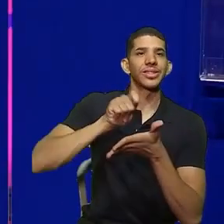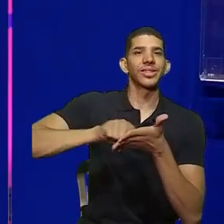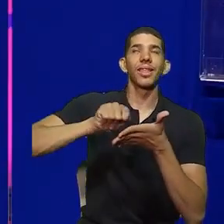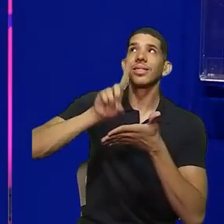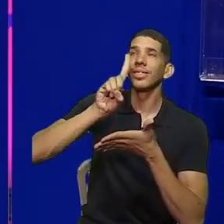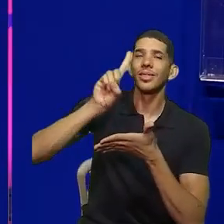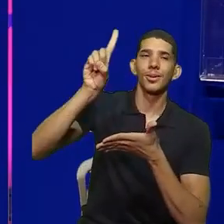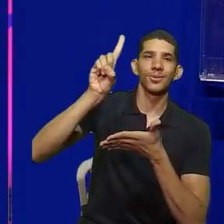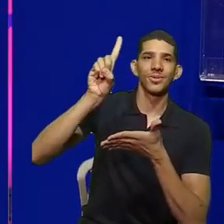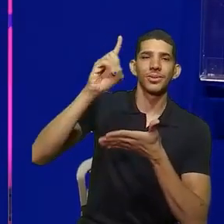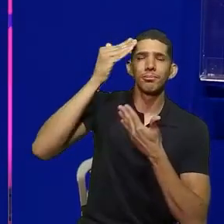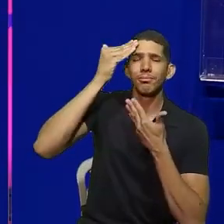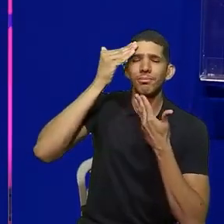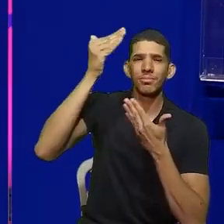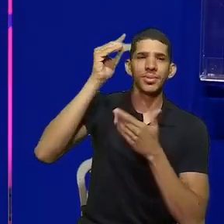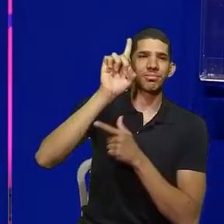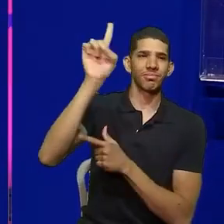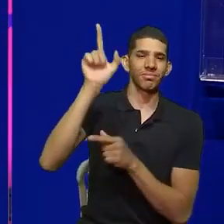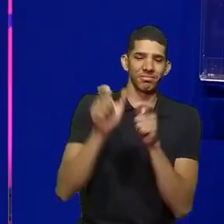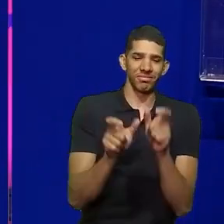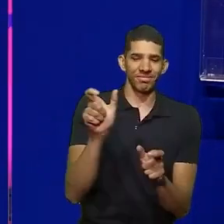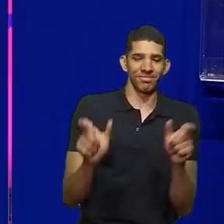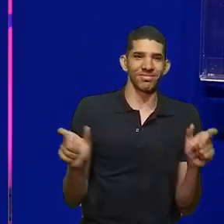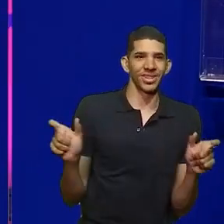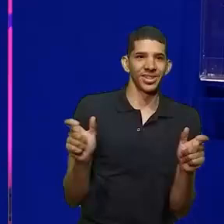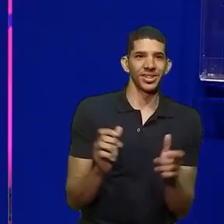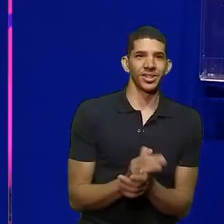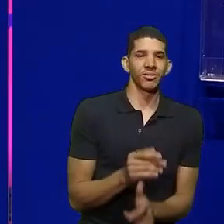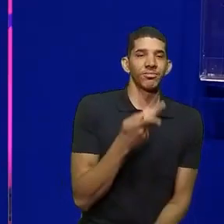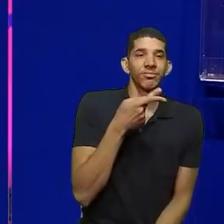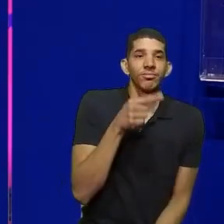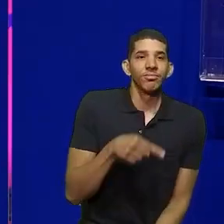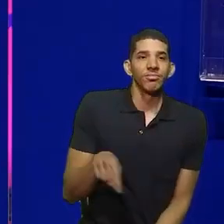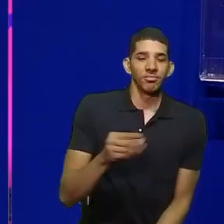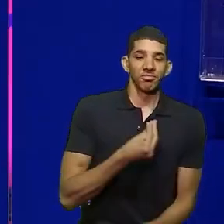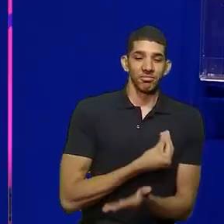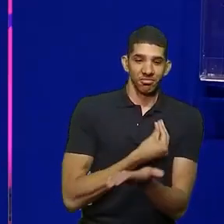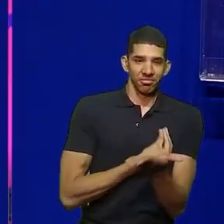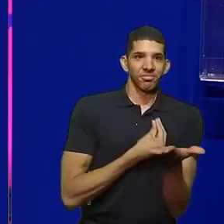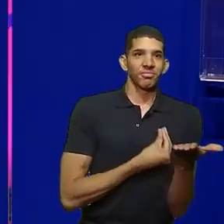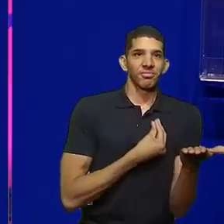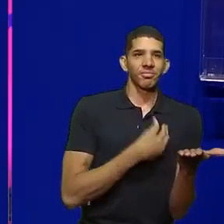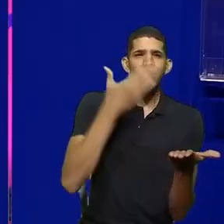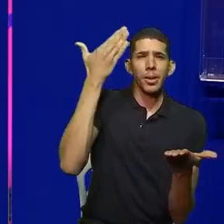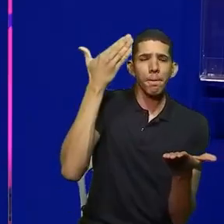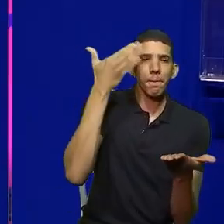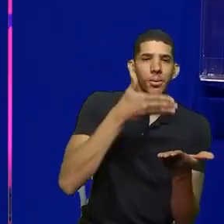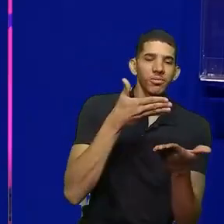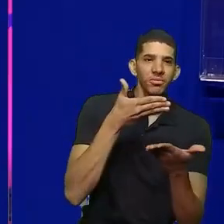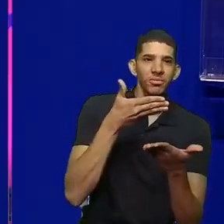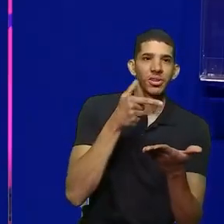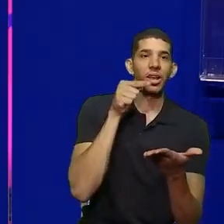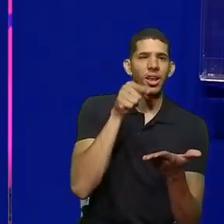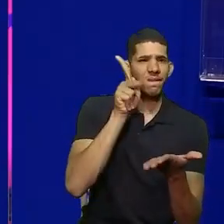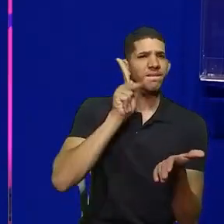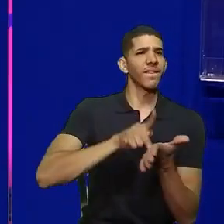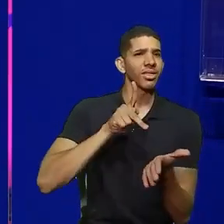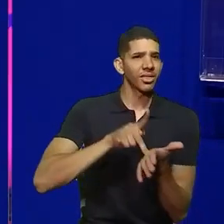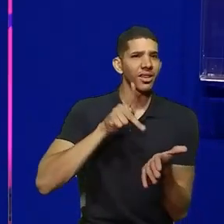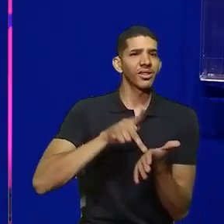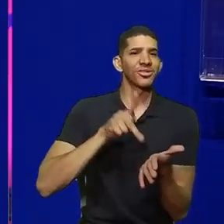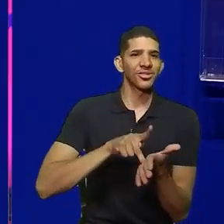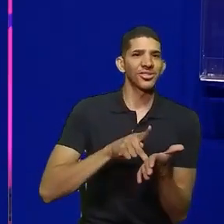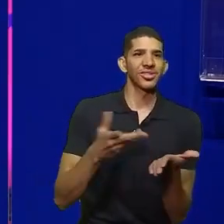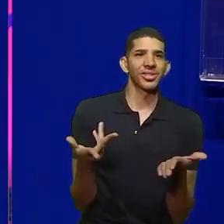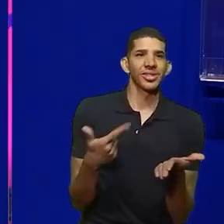Deus. As pessoas que eu falo aqui, a maioria está aí vivo para assinar embaixo, né? Então,